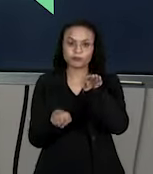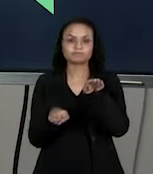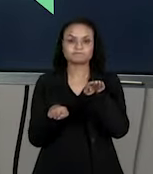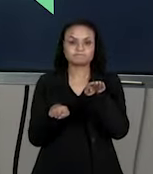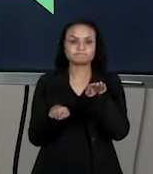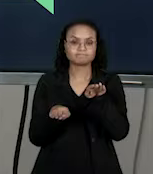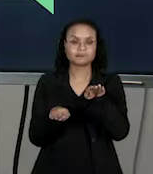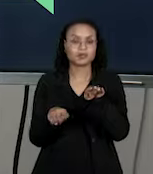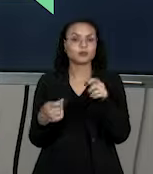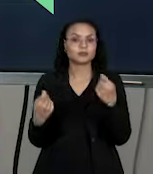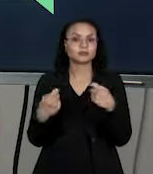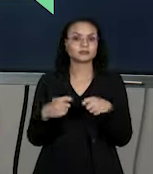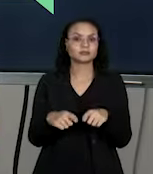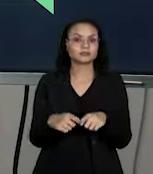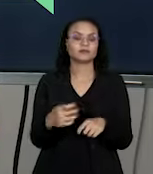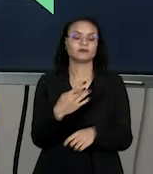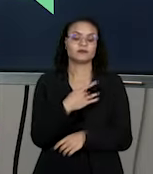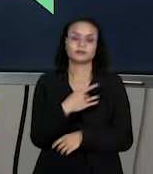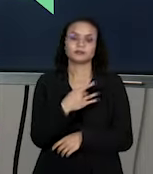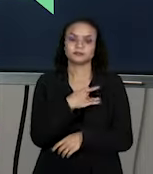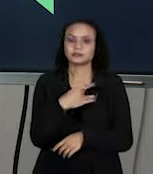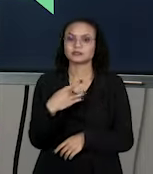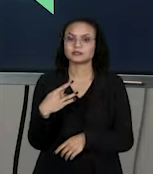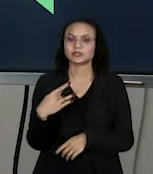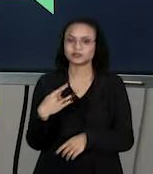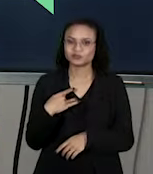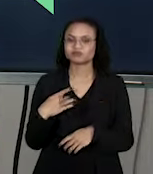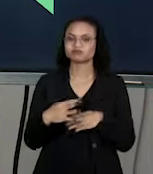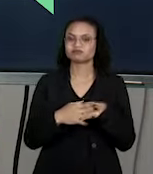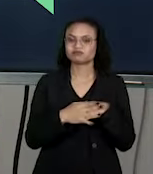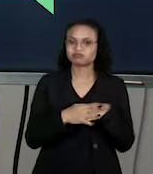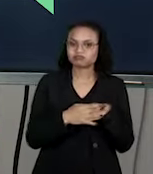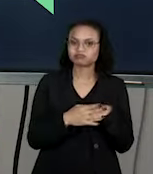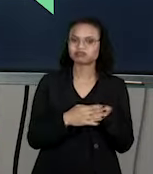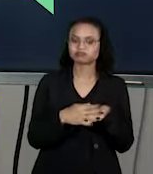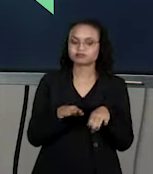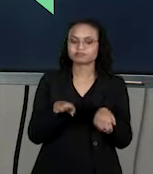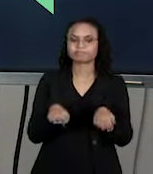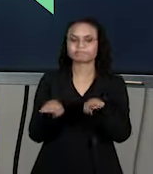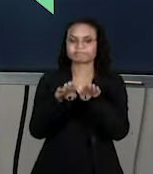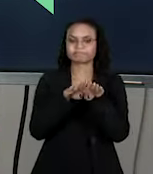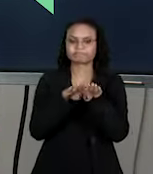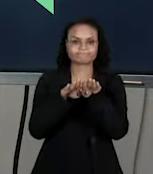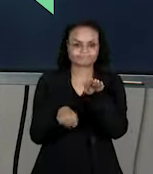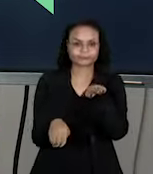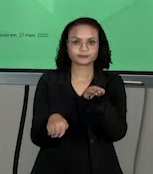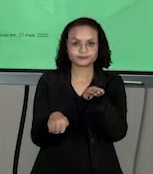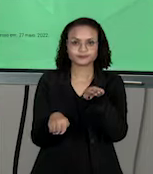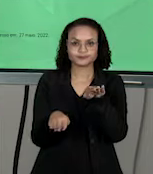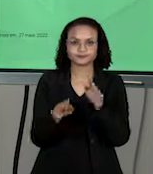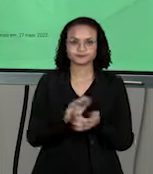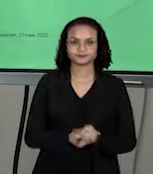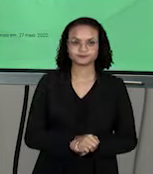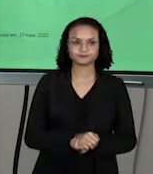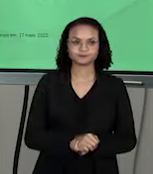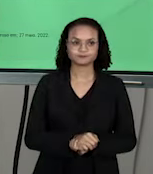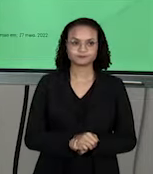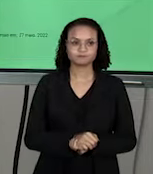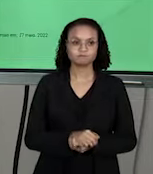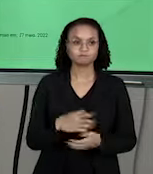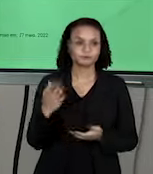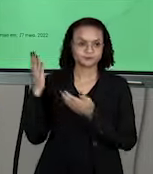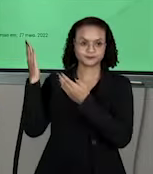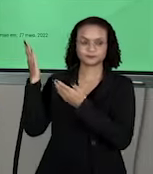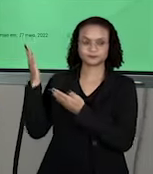e desequilíbrios do nosso organismo, ok? Então, vamos lá. Nós